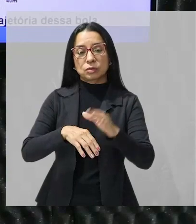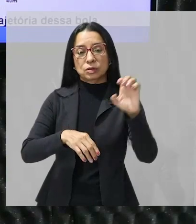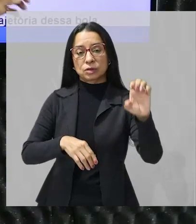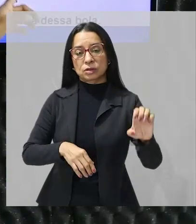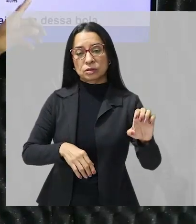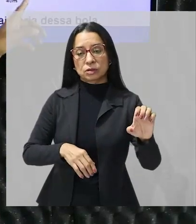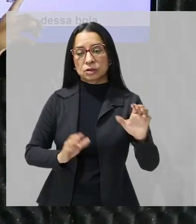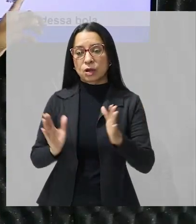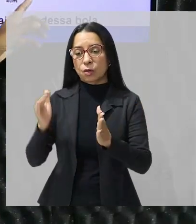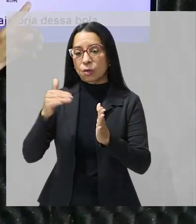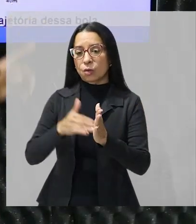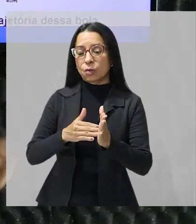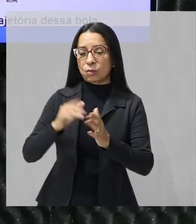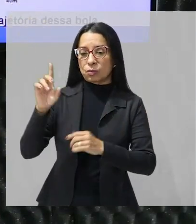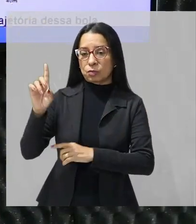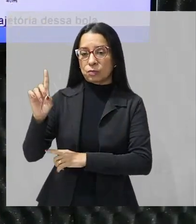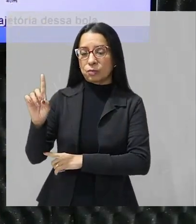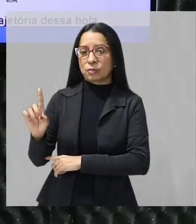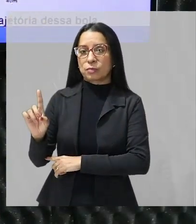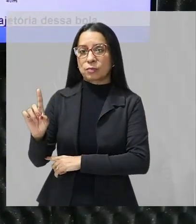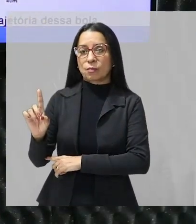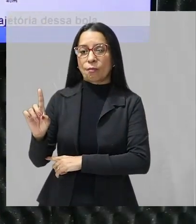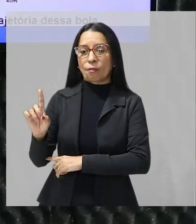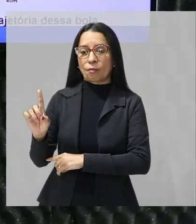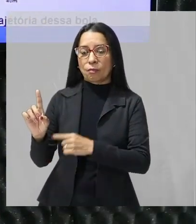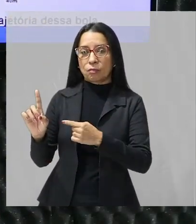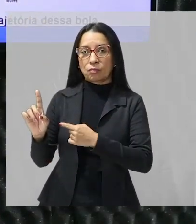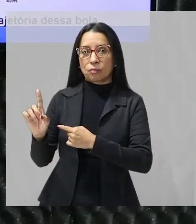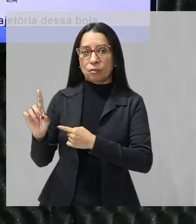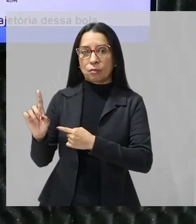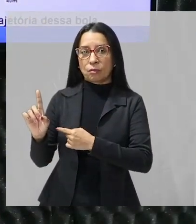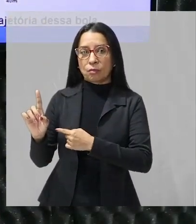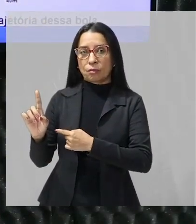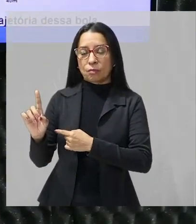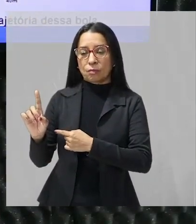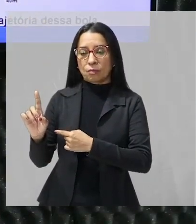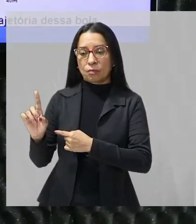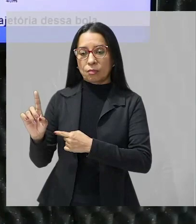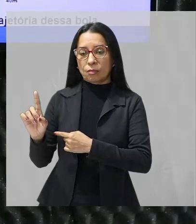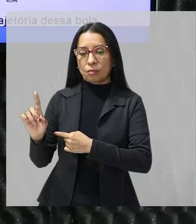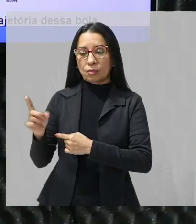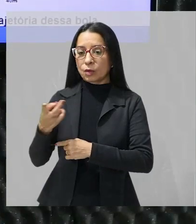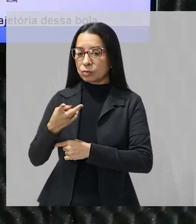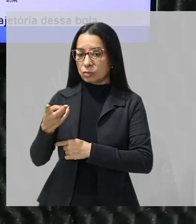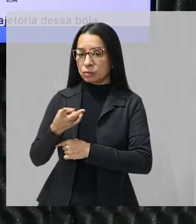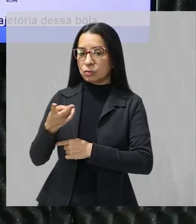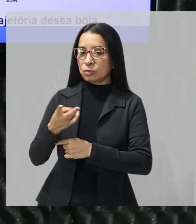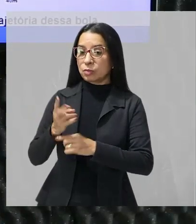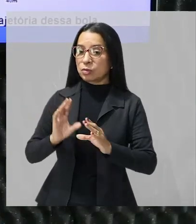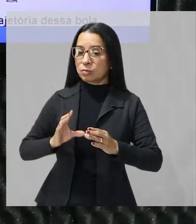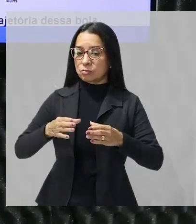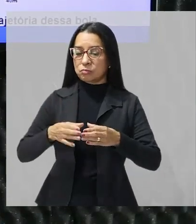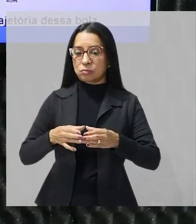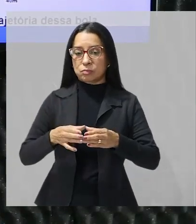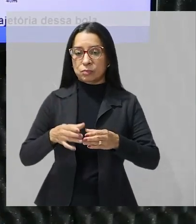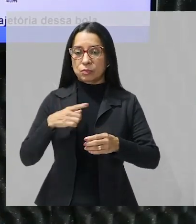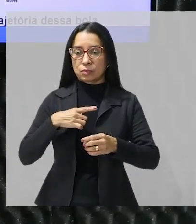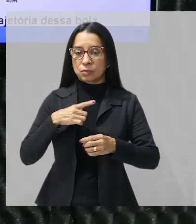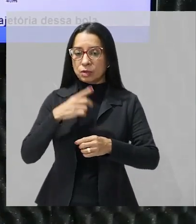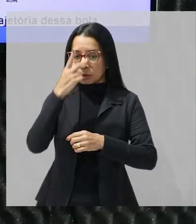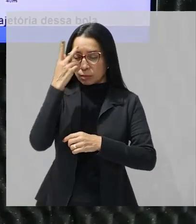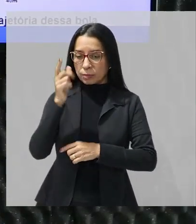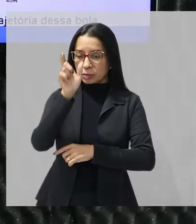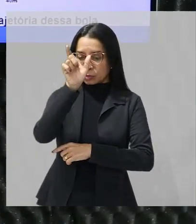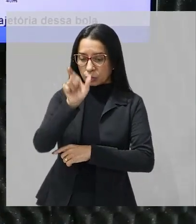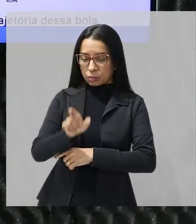e esse último jogador aqui, que para você aí de frente para nós está na direita, são do mesmo time, tá? E tem essa pessoa aqui que